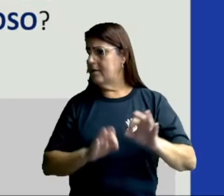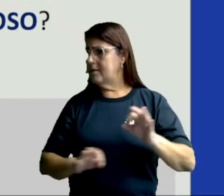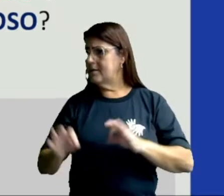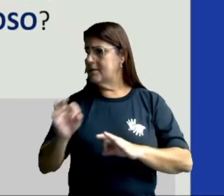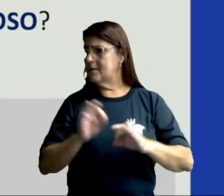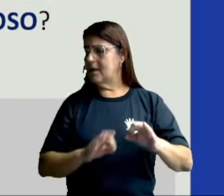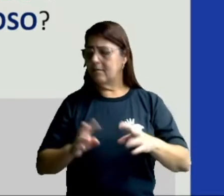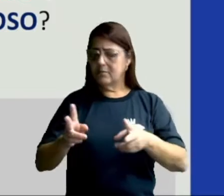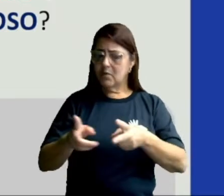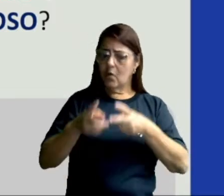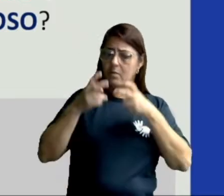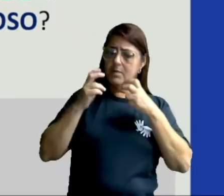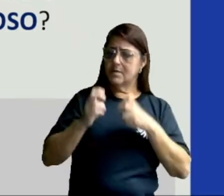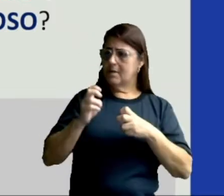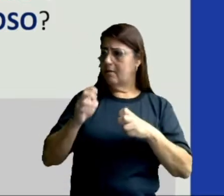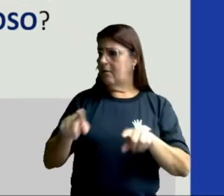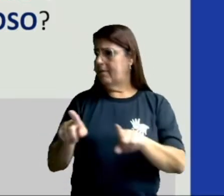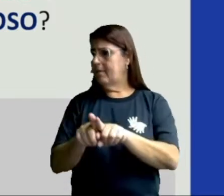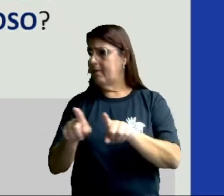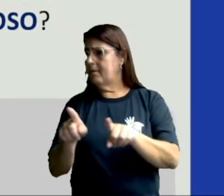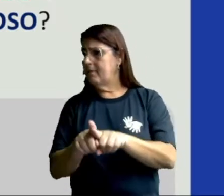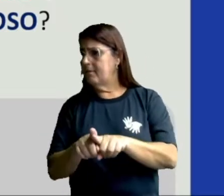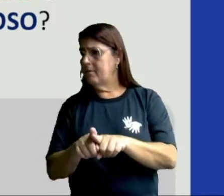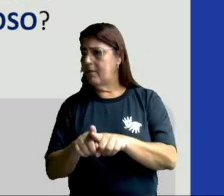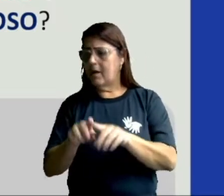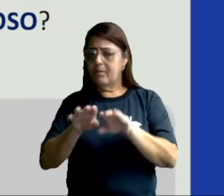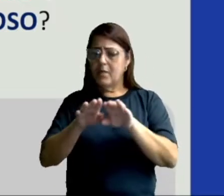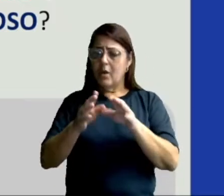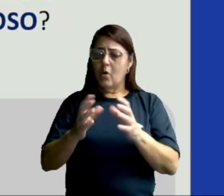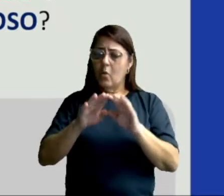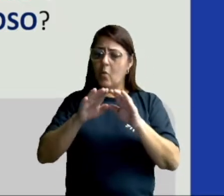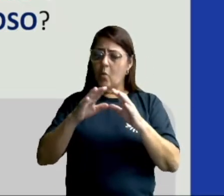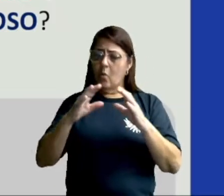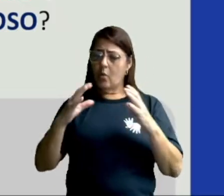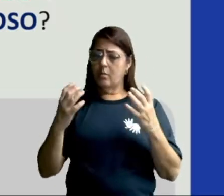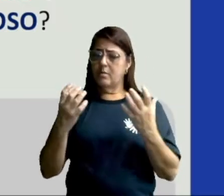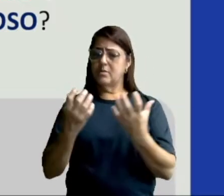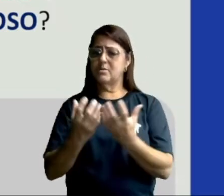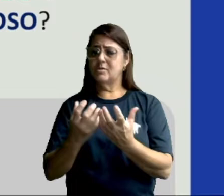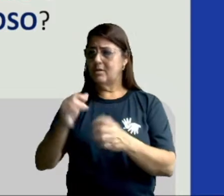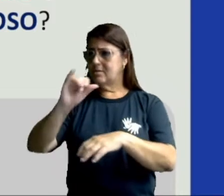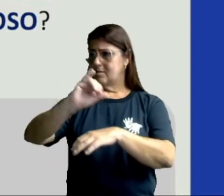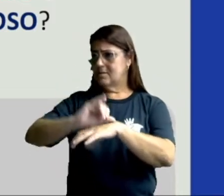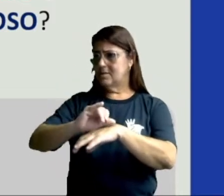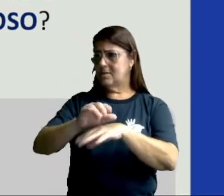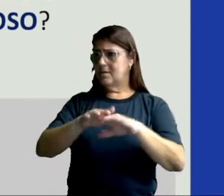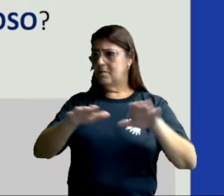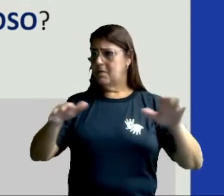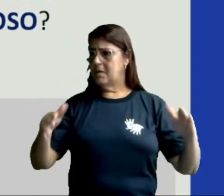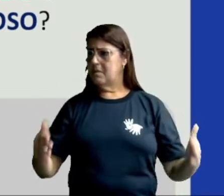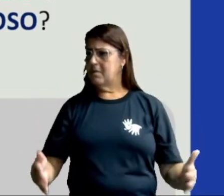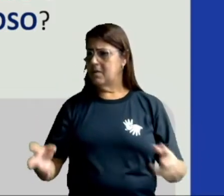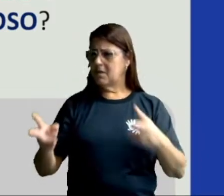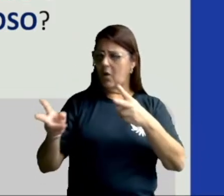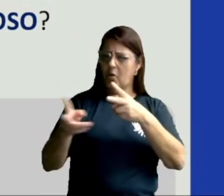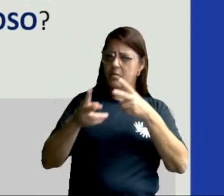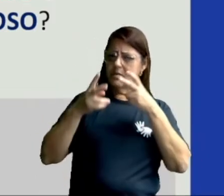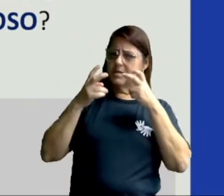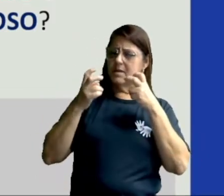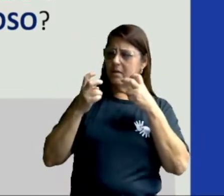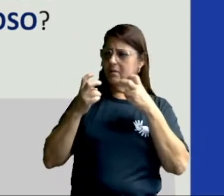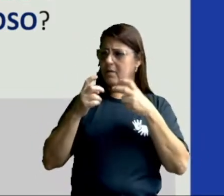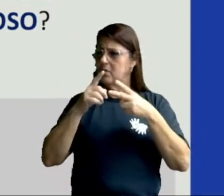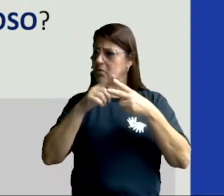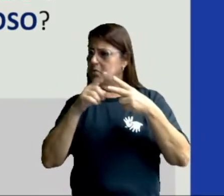organizado, se a gente observar esse detalhe aí desse objeto que está em cima da mesa, nós vamos observar que